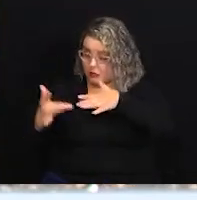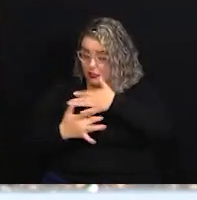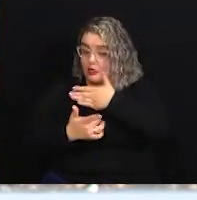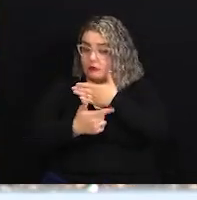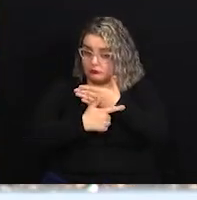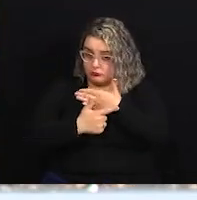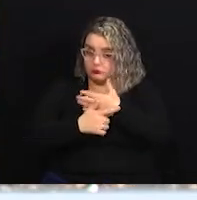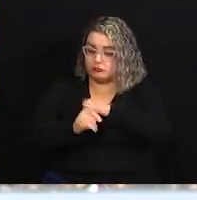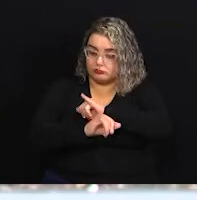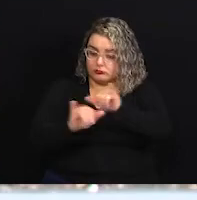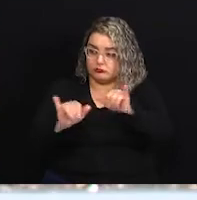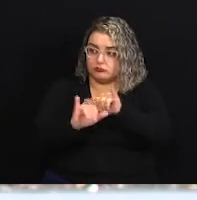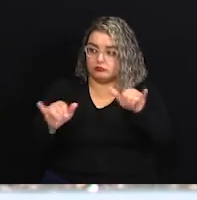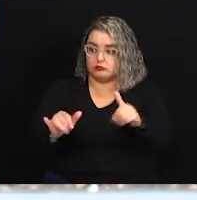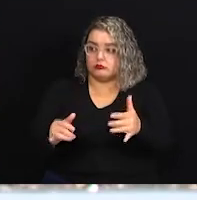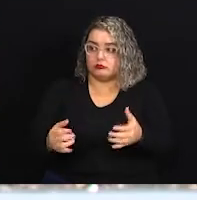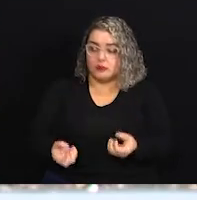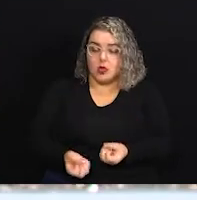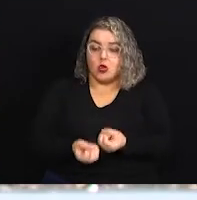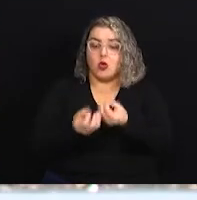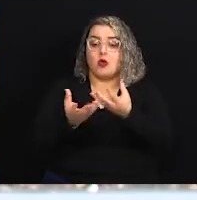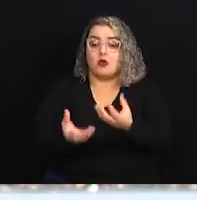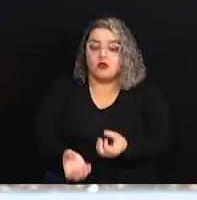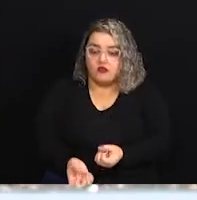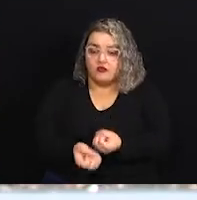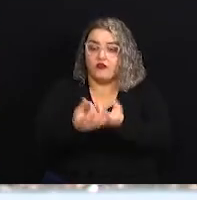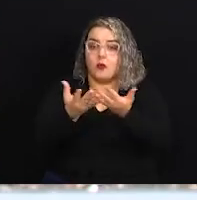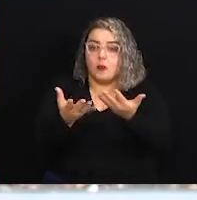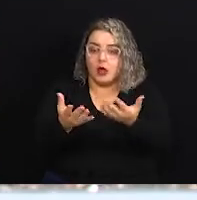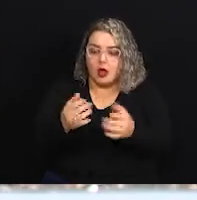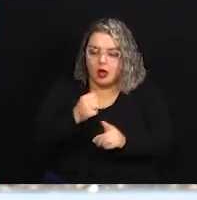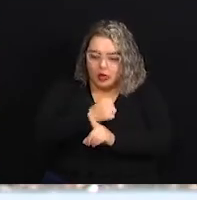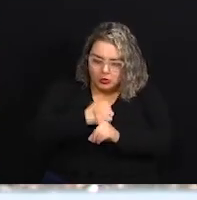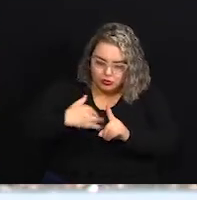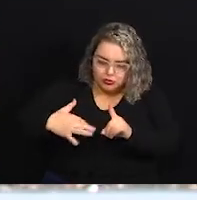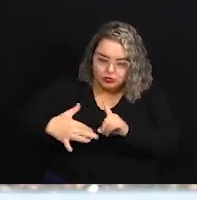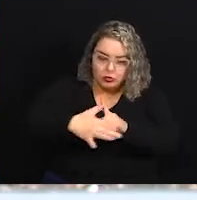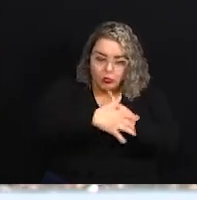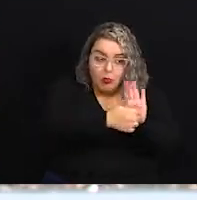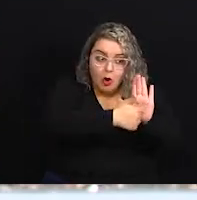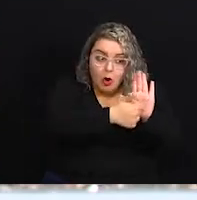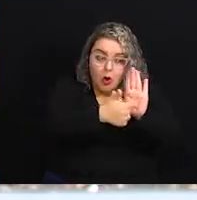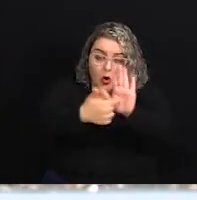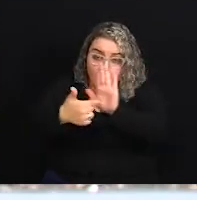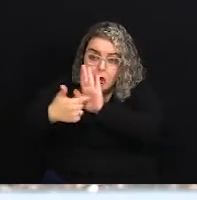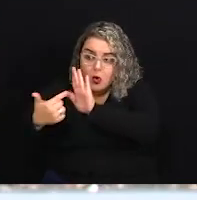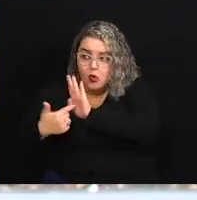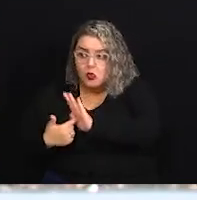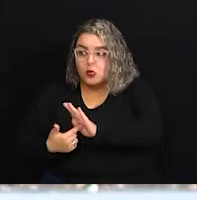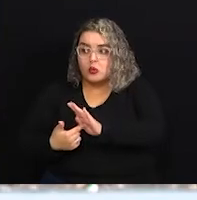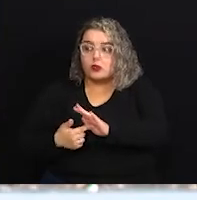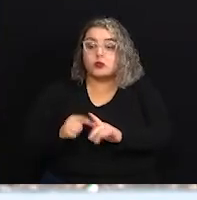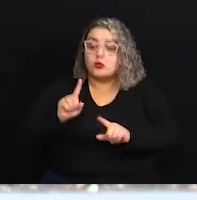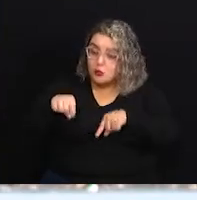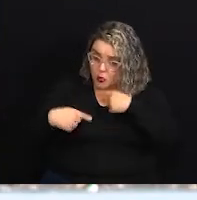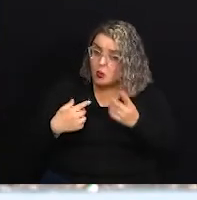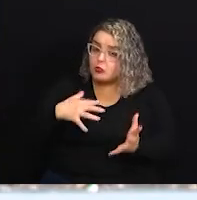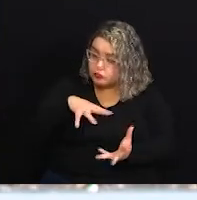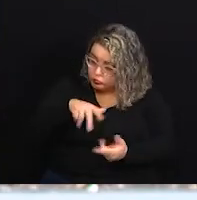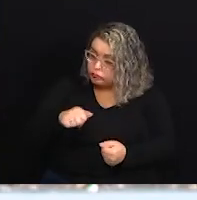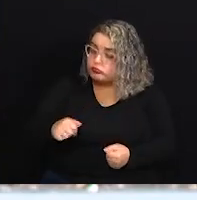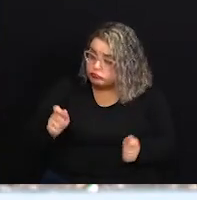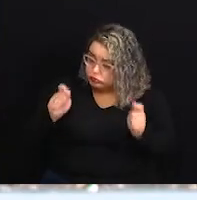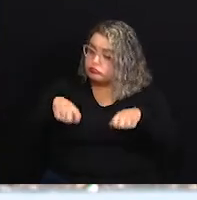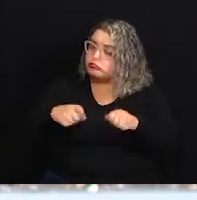tem um papel fundamental. É importante informar a sociedade, mostrar para a sociedade que um outro mundo